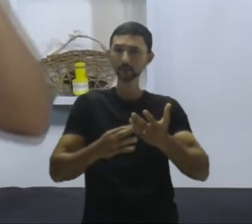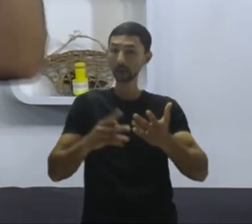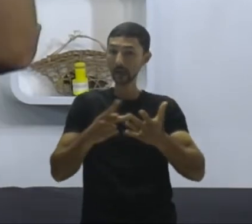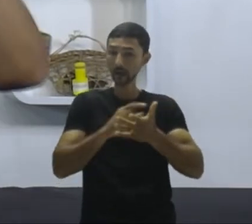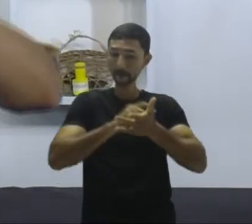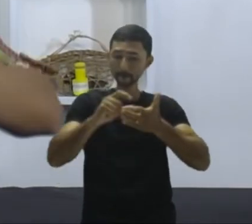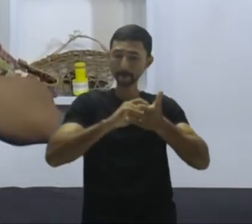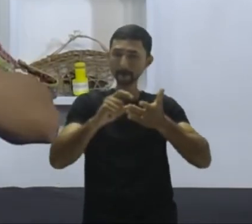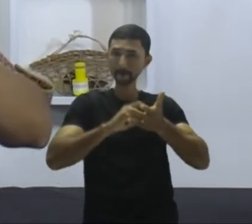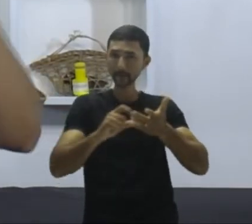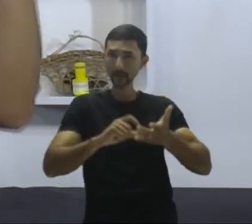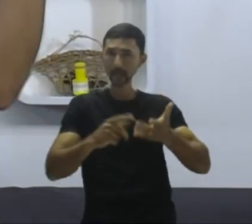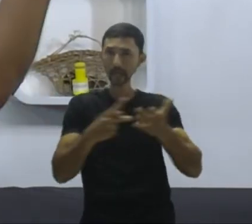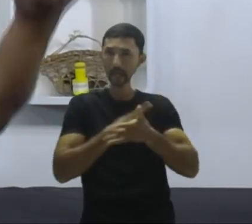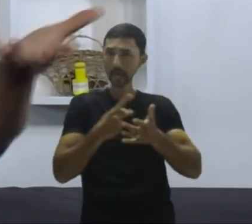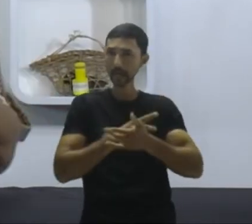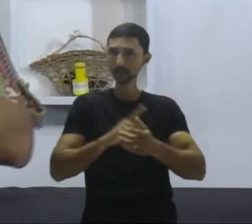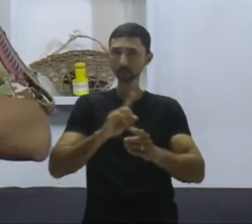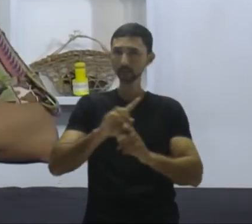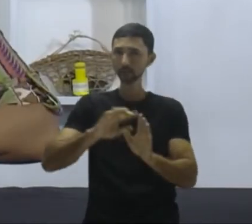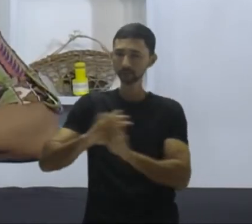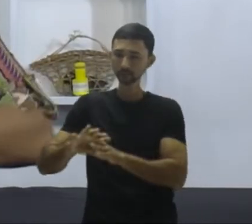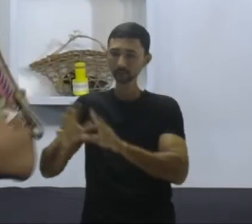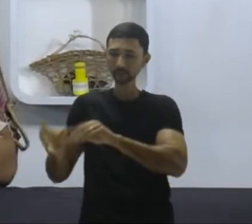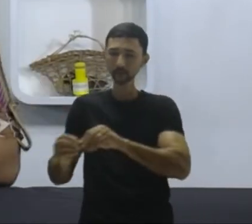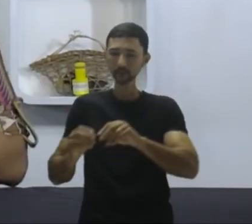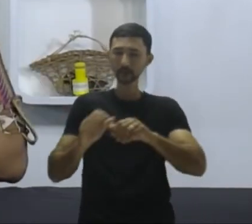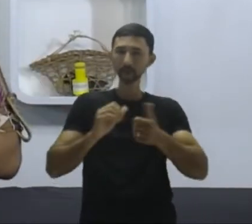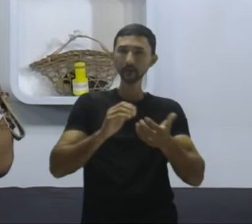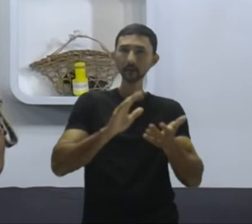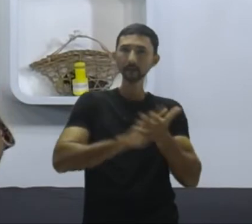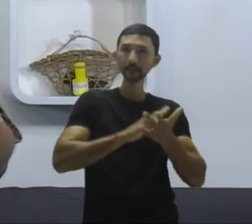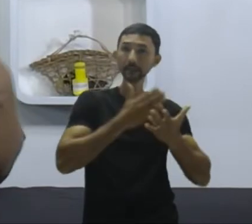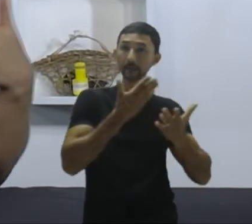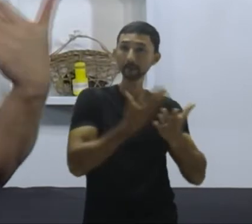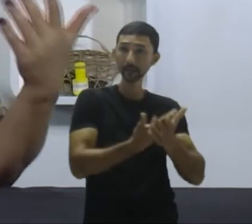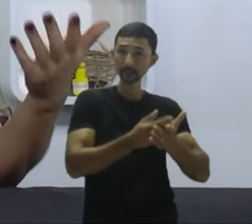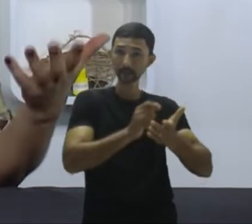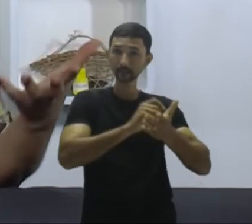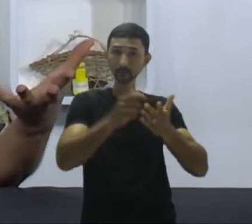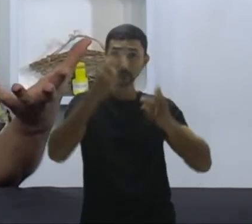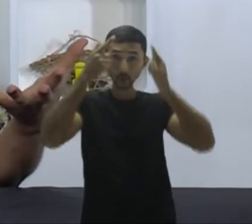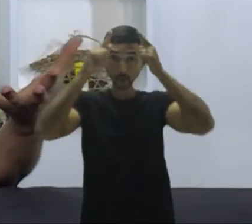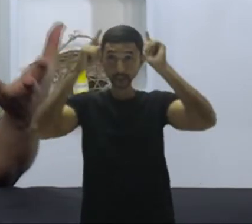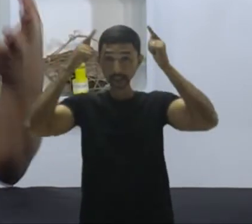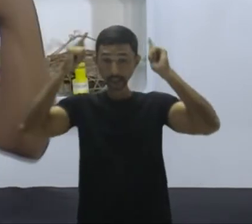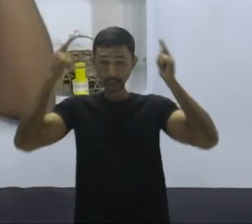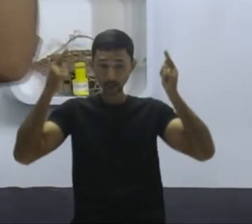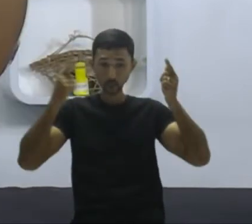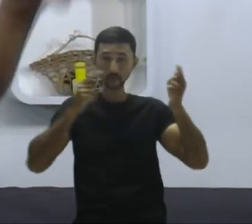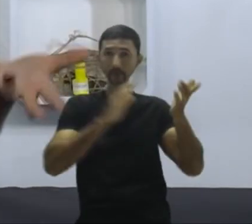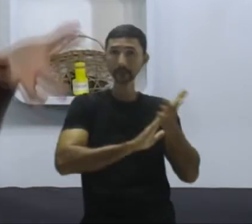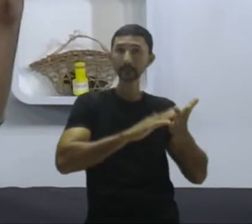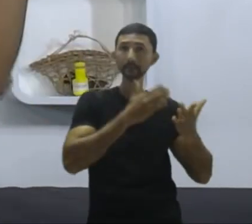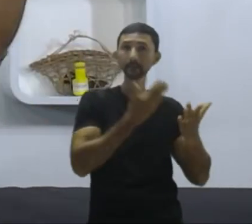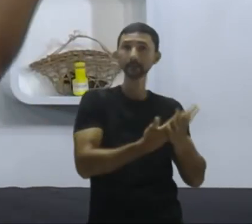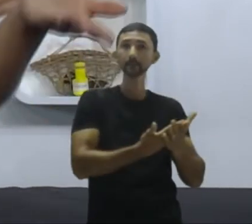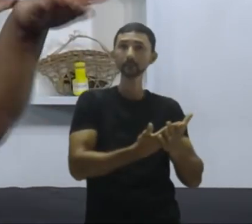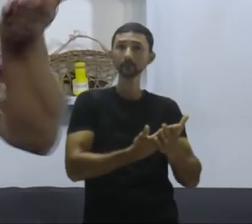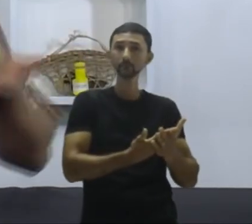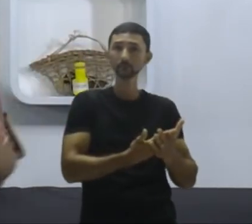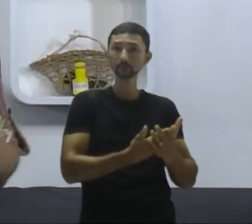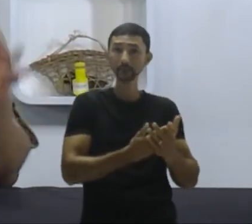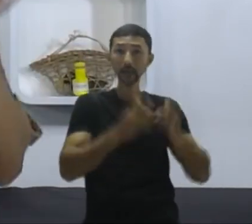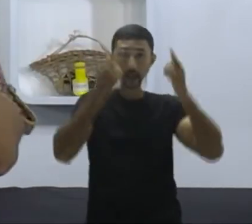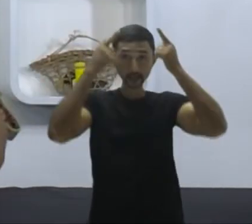errado, não. É uma tradução do grego, foi escrito em grego. Vocês podem até dizer também, mas não tem rima. Foi escrito em grego. No